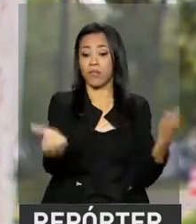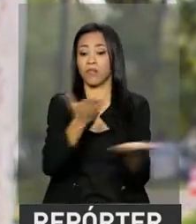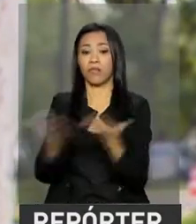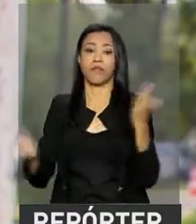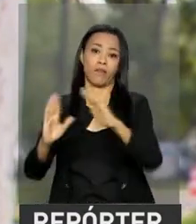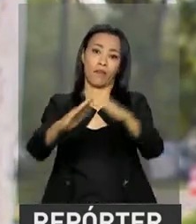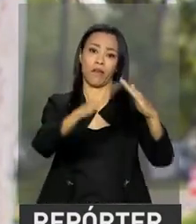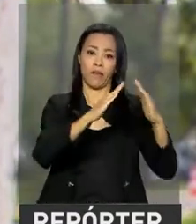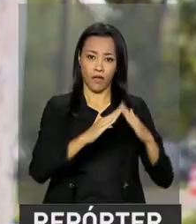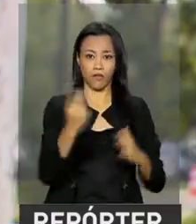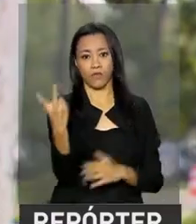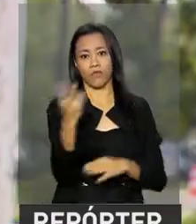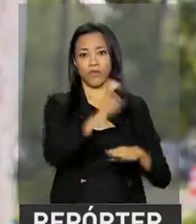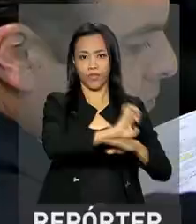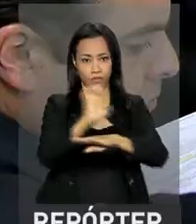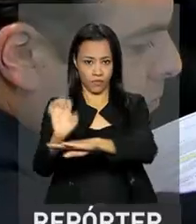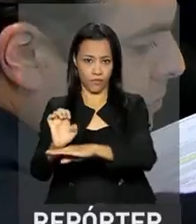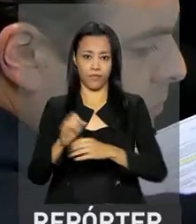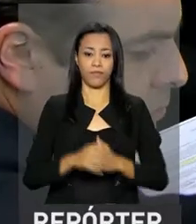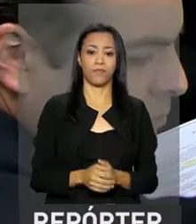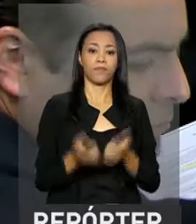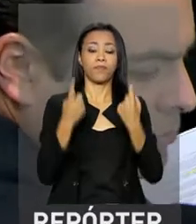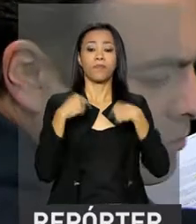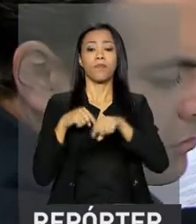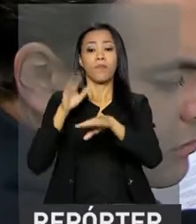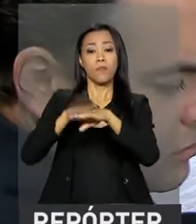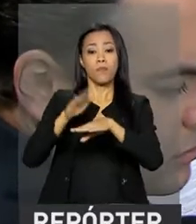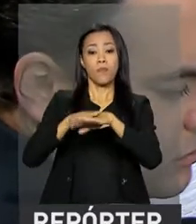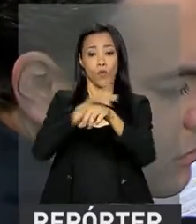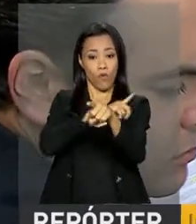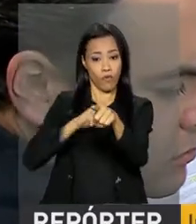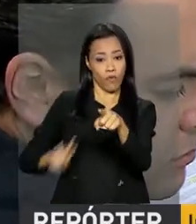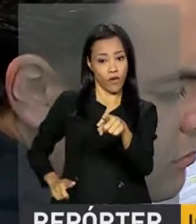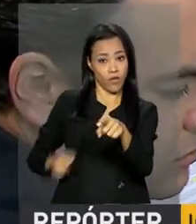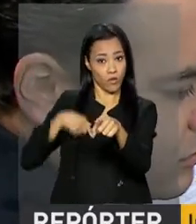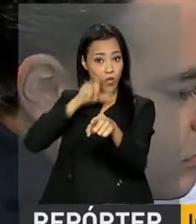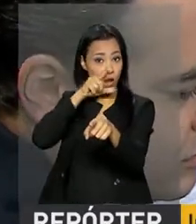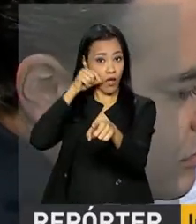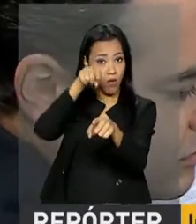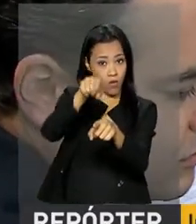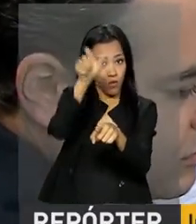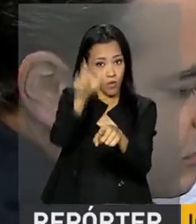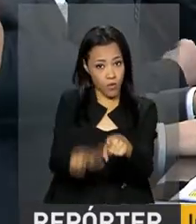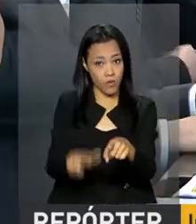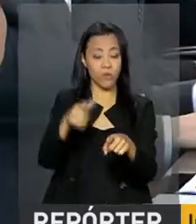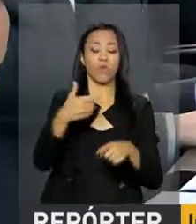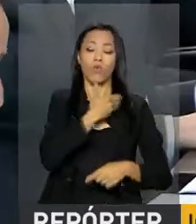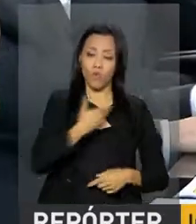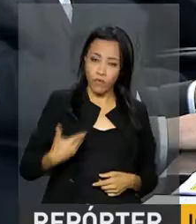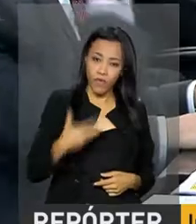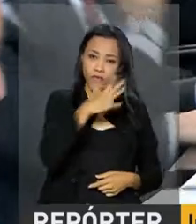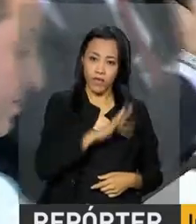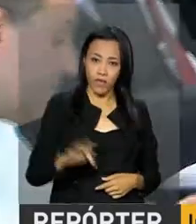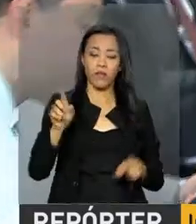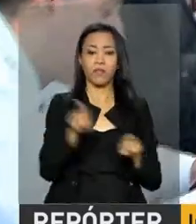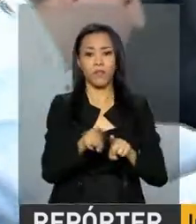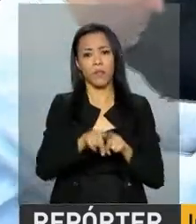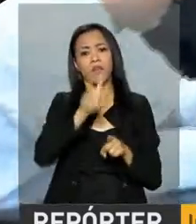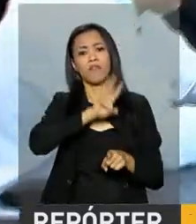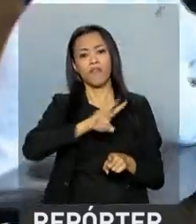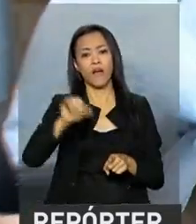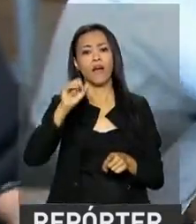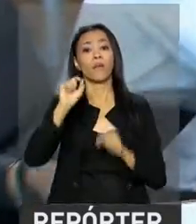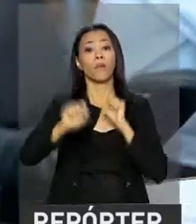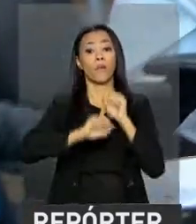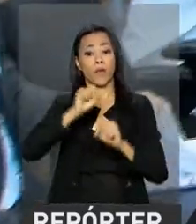nos dois estados segundo o governador de alagoas renan filho o governo federal também deve simplificar o acesso ao